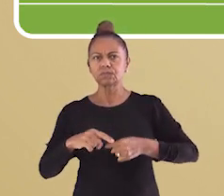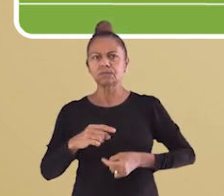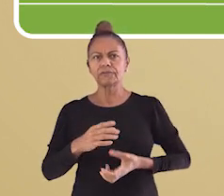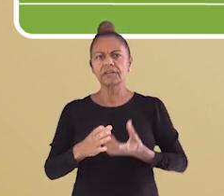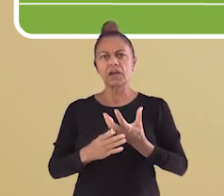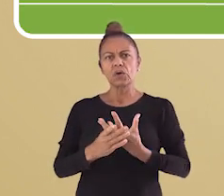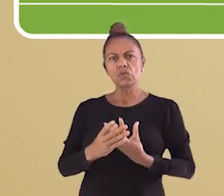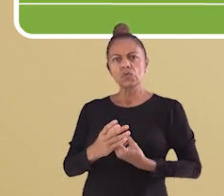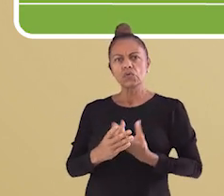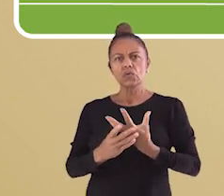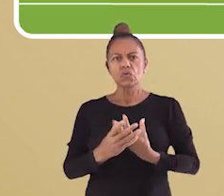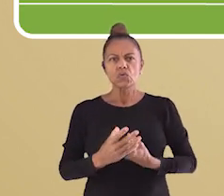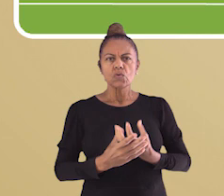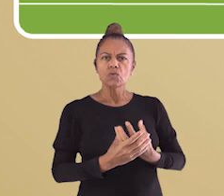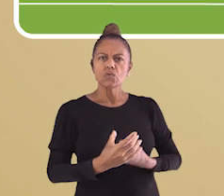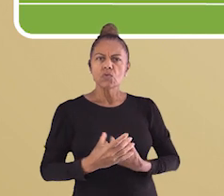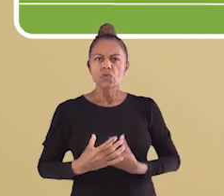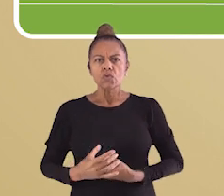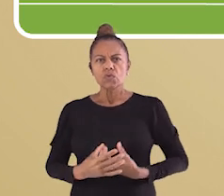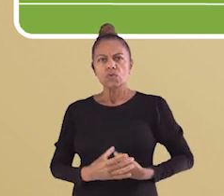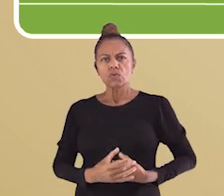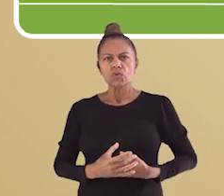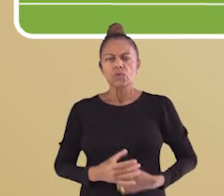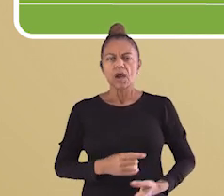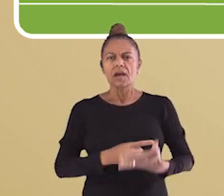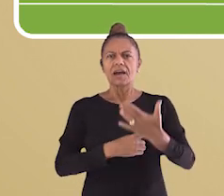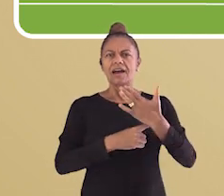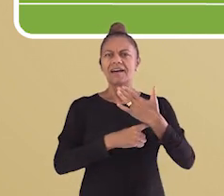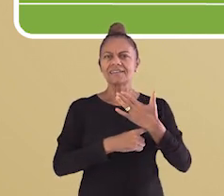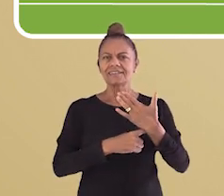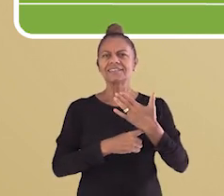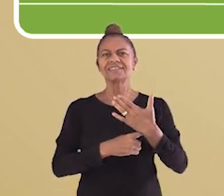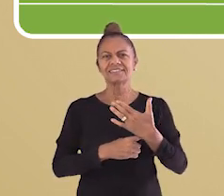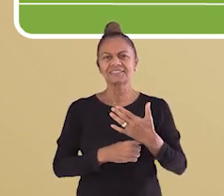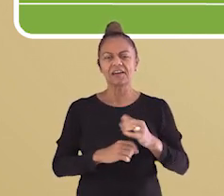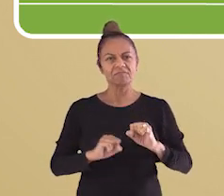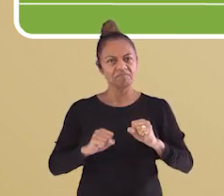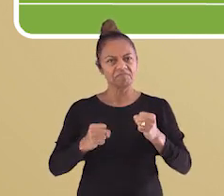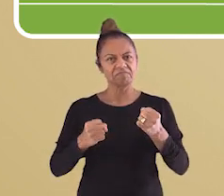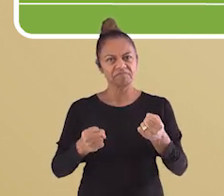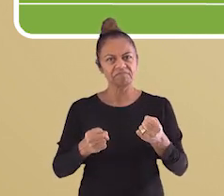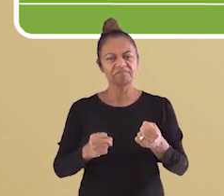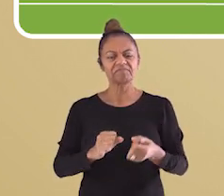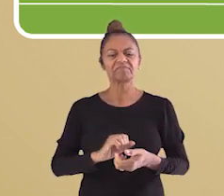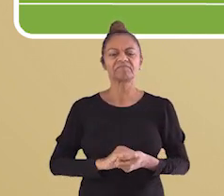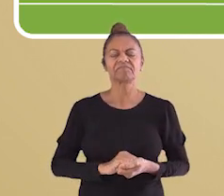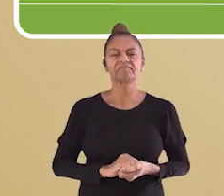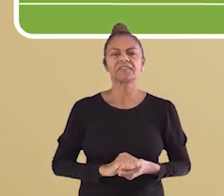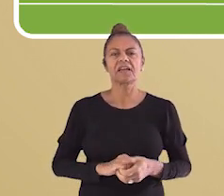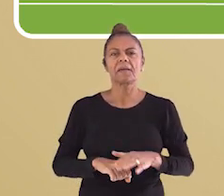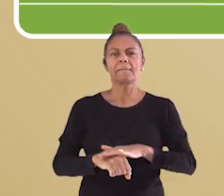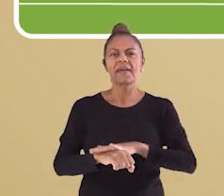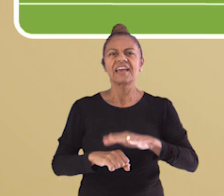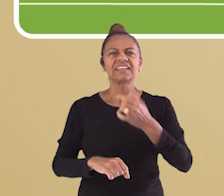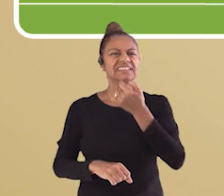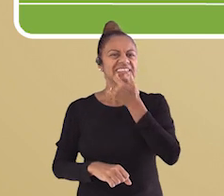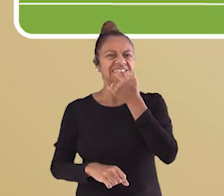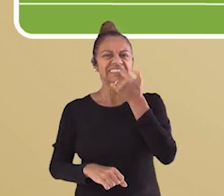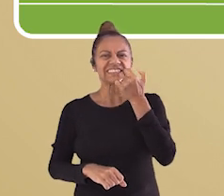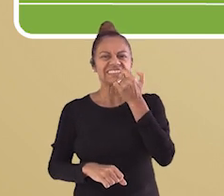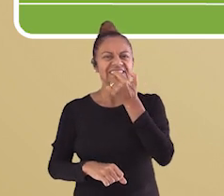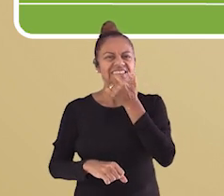No entanto, as vitaminas por si só, elas realizam diversos papéis. Alguns deles são saúde da nossa